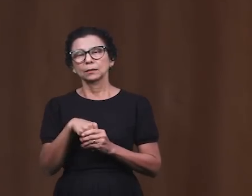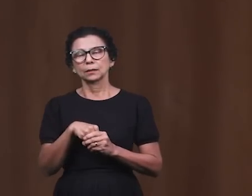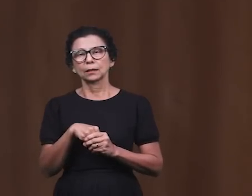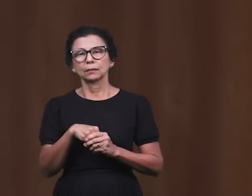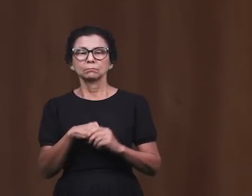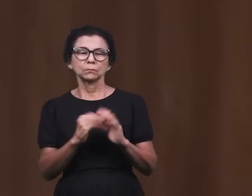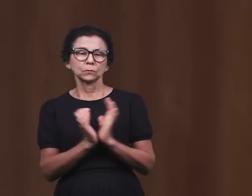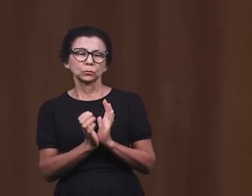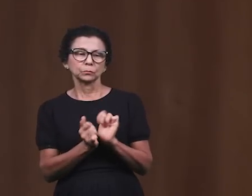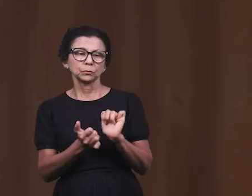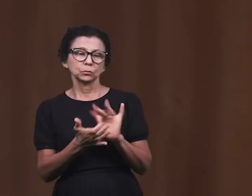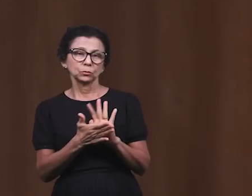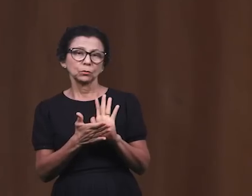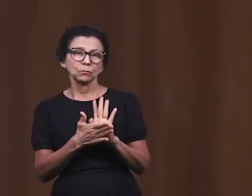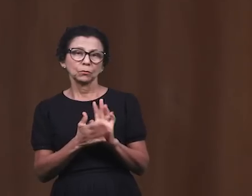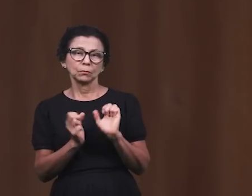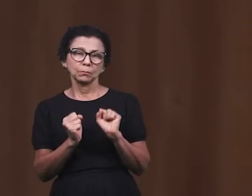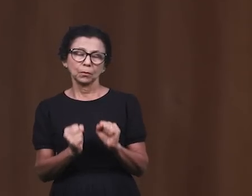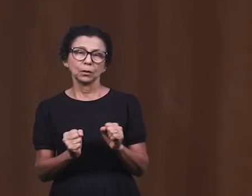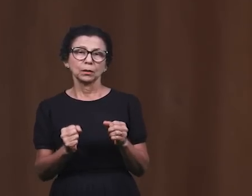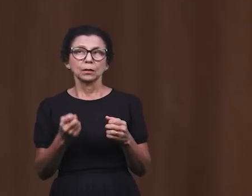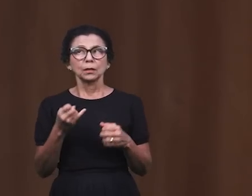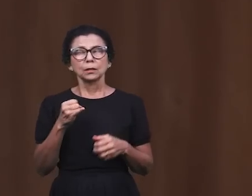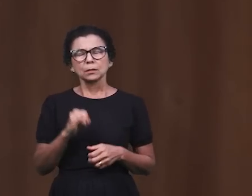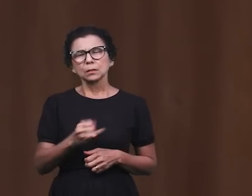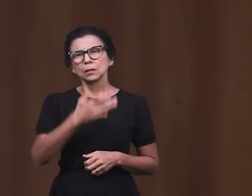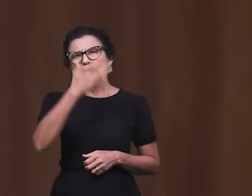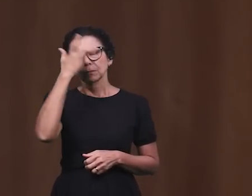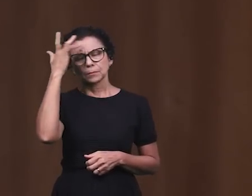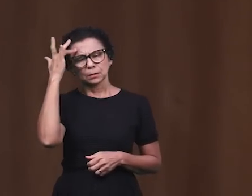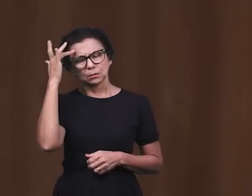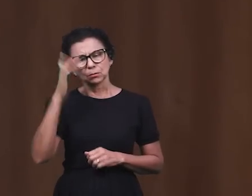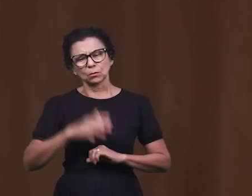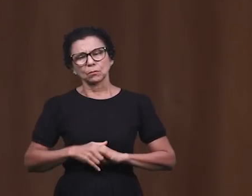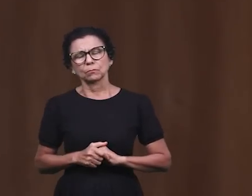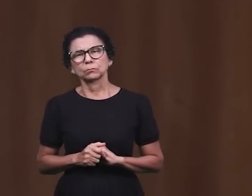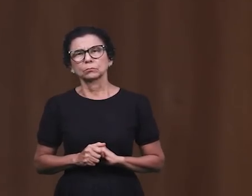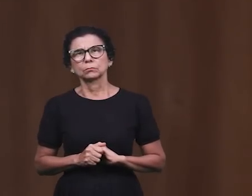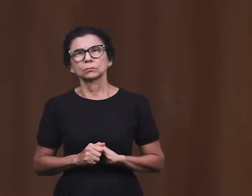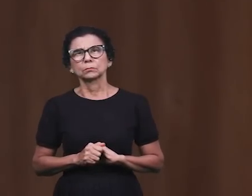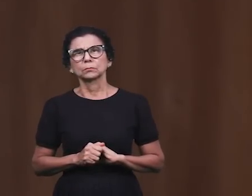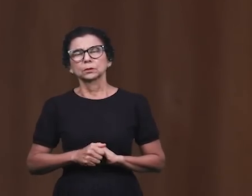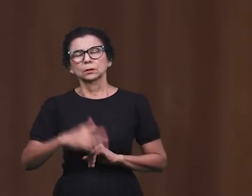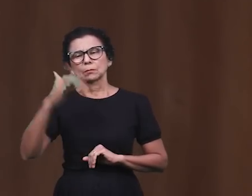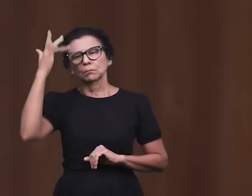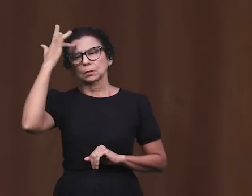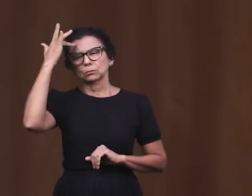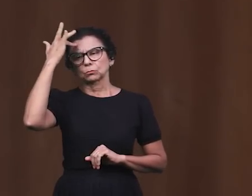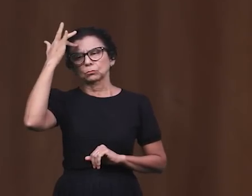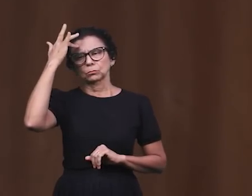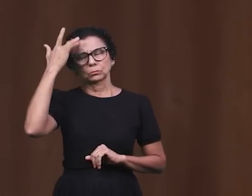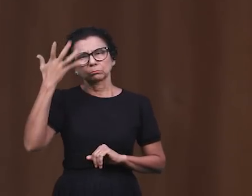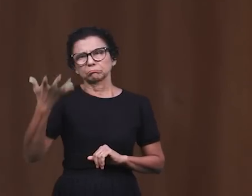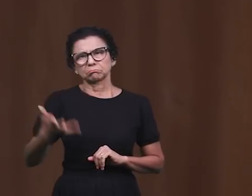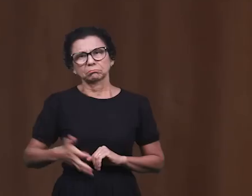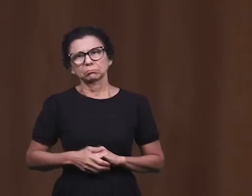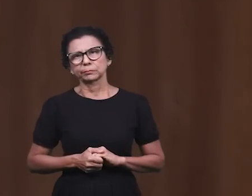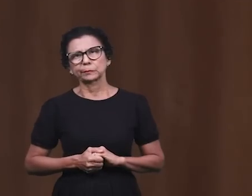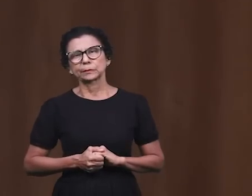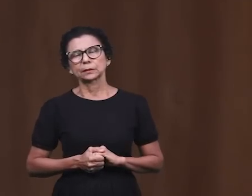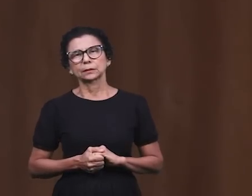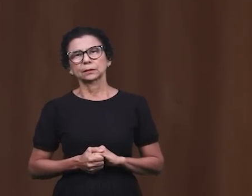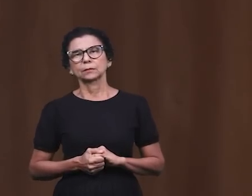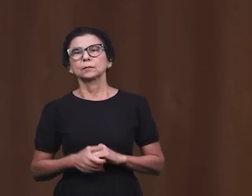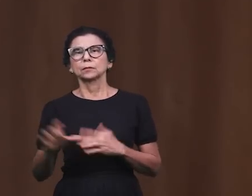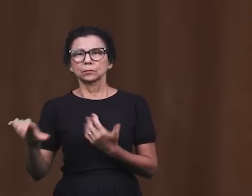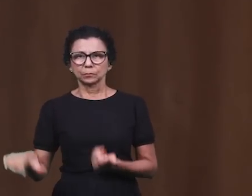louvor, né? E o outro aspecto é se a pessoa às vezes já se converteu, já mais maduro, né, ele descer